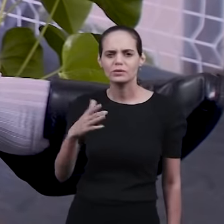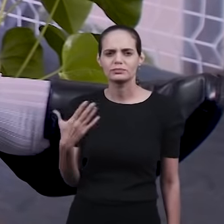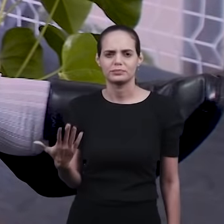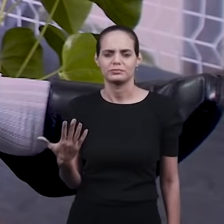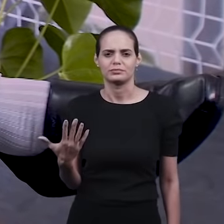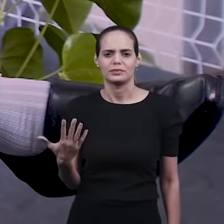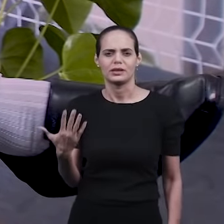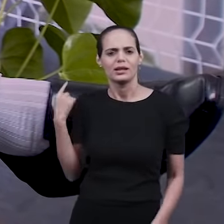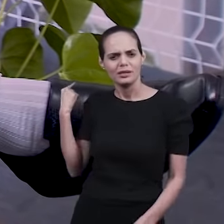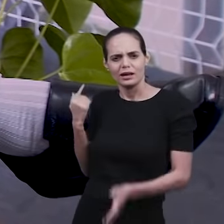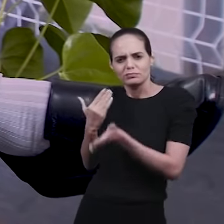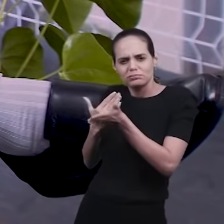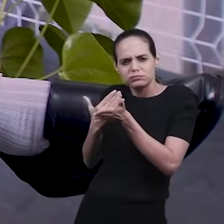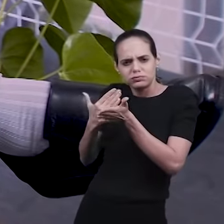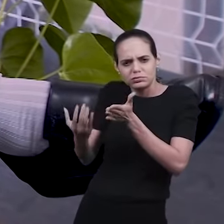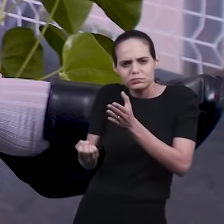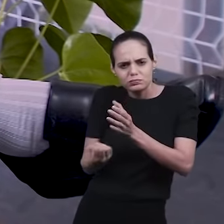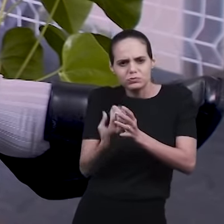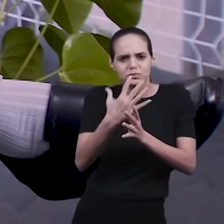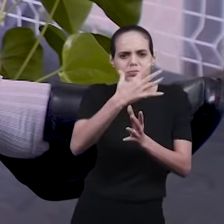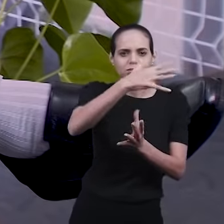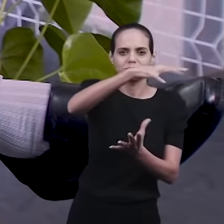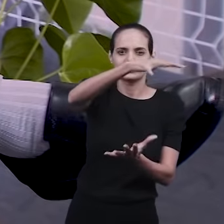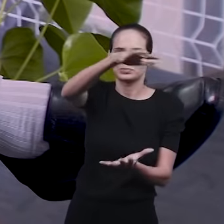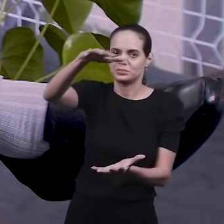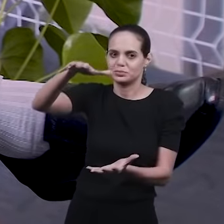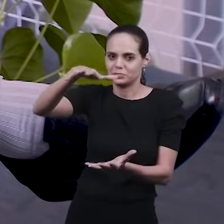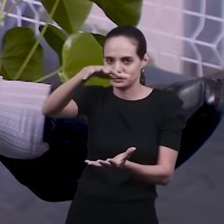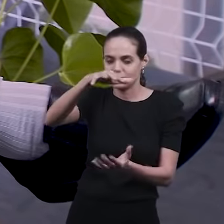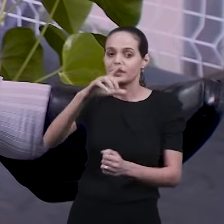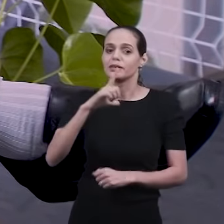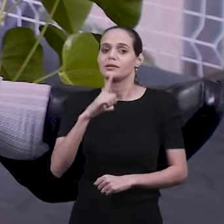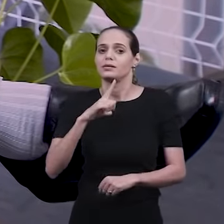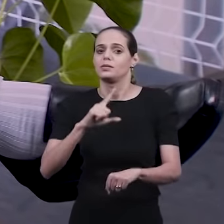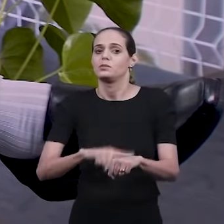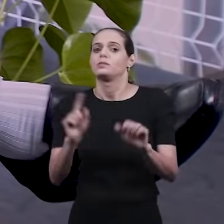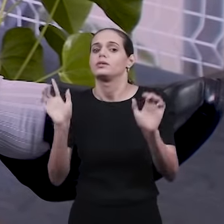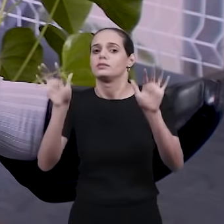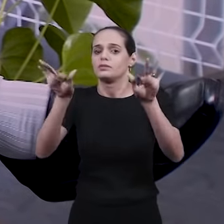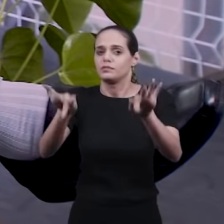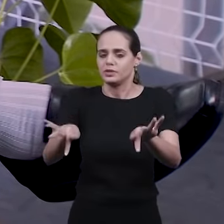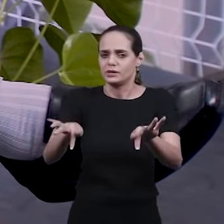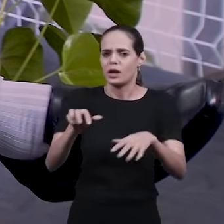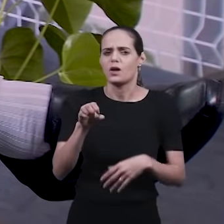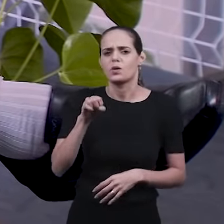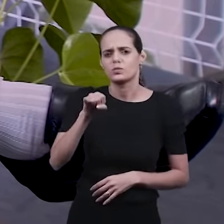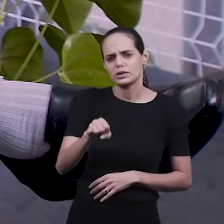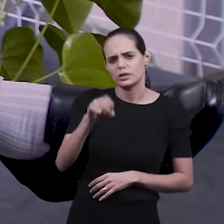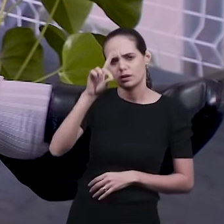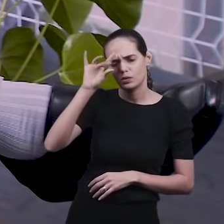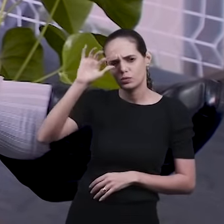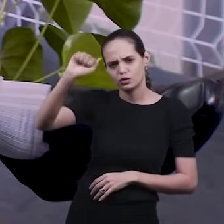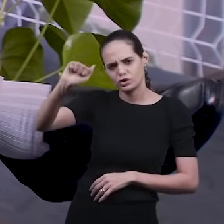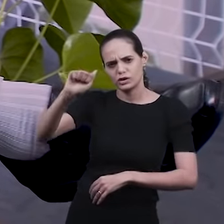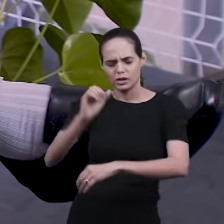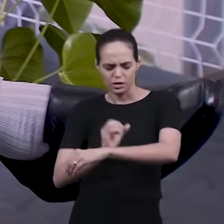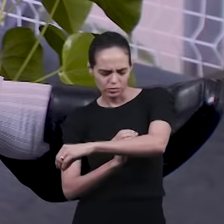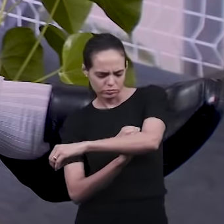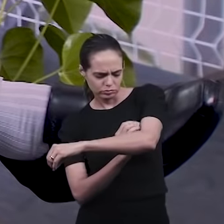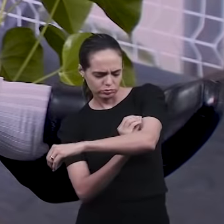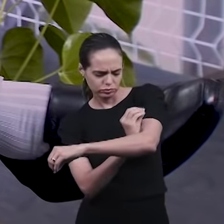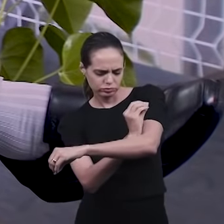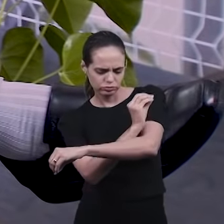na criação do mundo e que também tem o seu momento final. Se um dia começa em seu primeiro minuto, ele termina